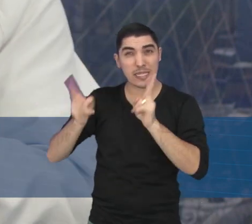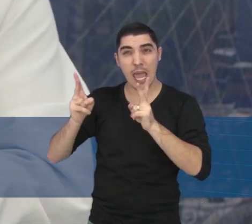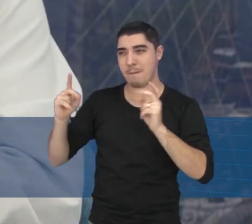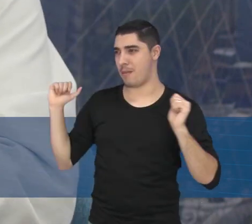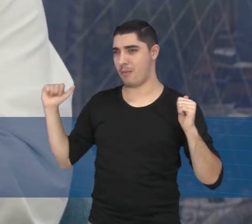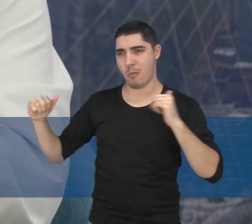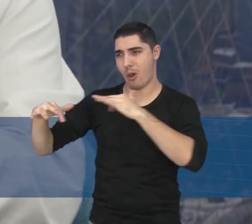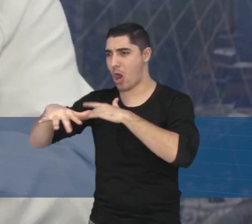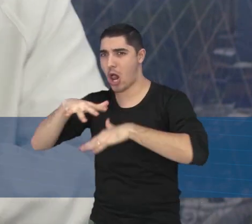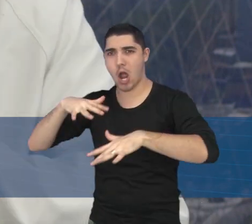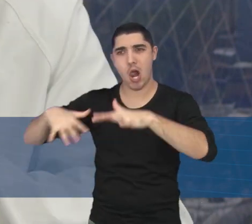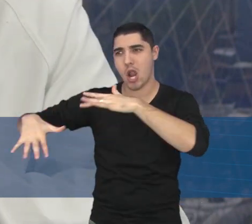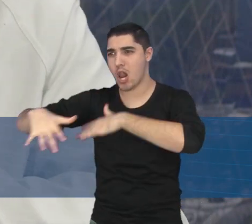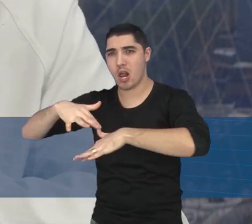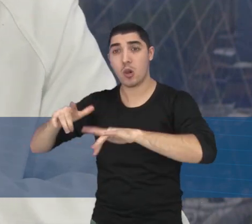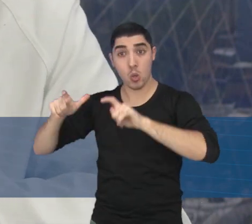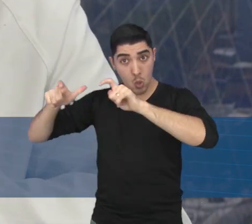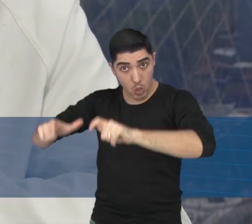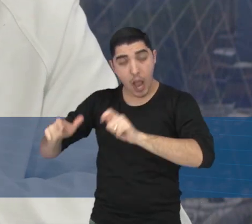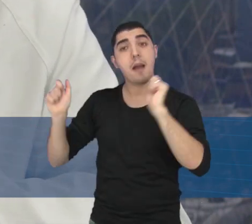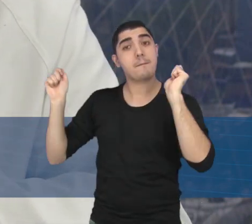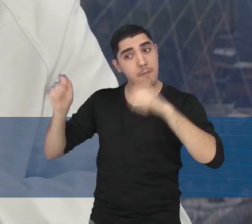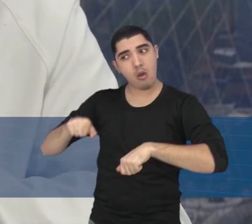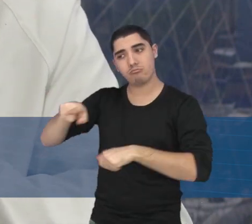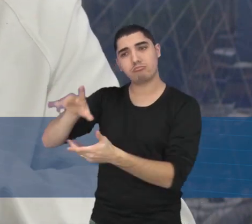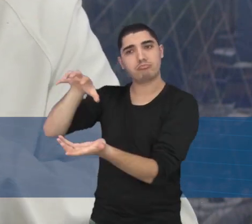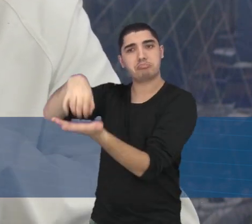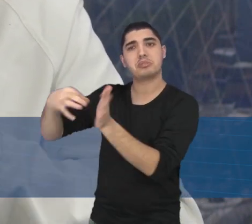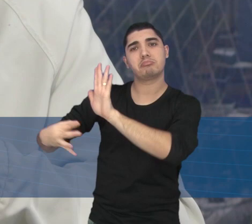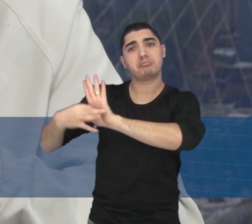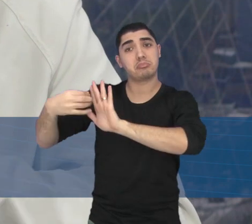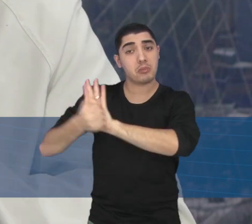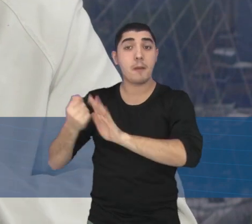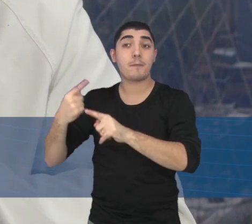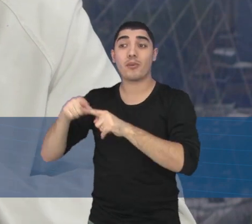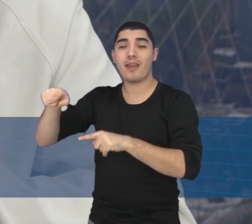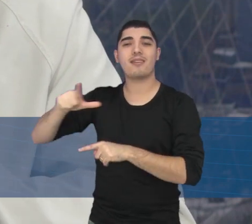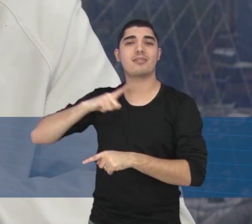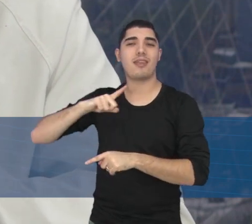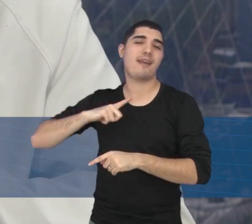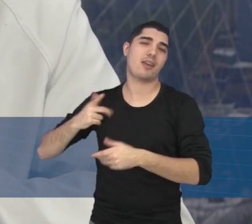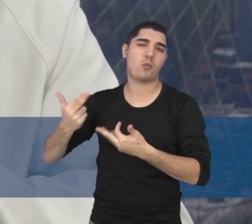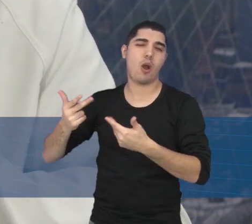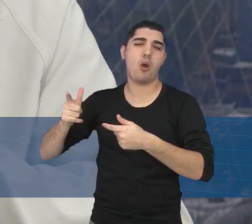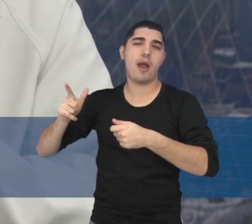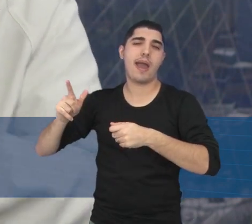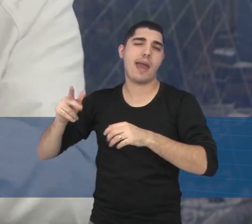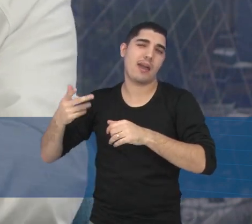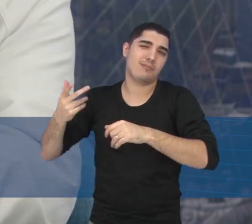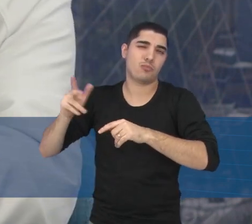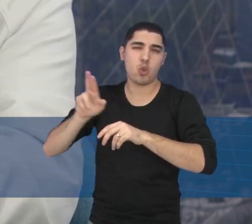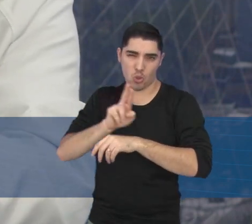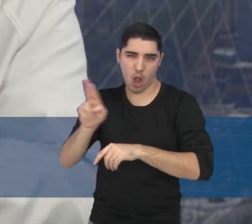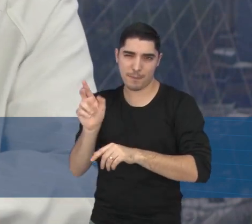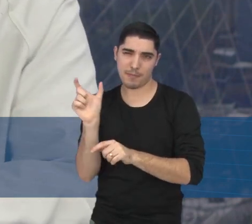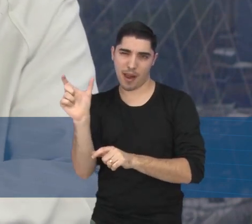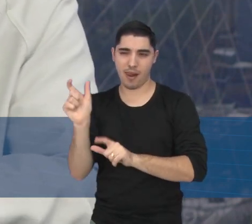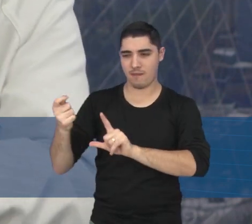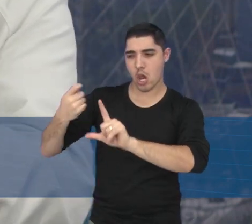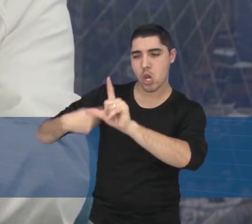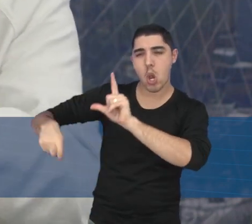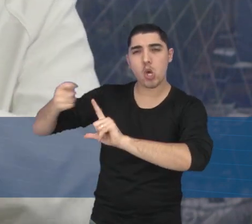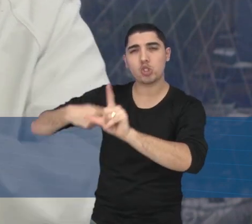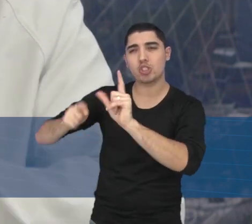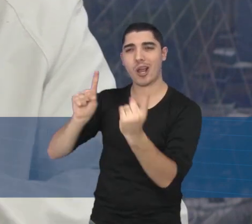é de responsabilidade até pela política de logística reversa, aquele que está vendendo o celular,